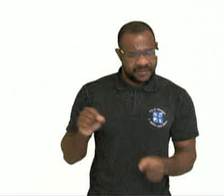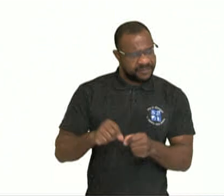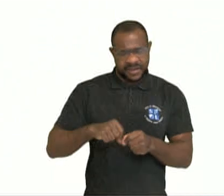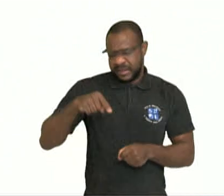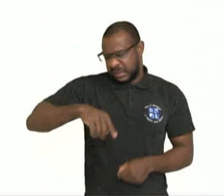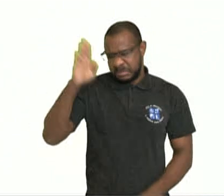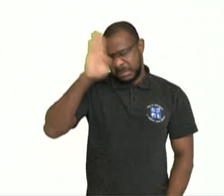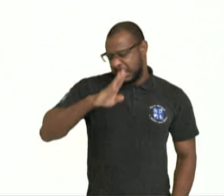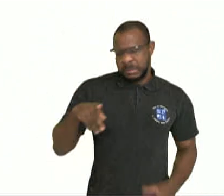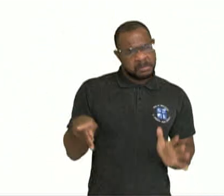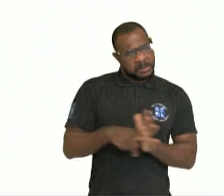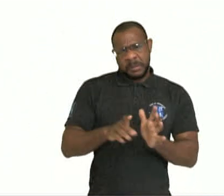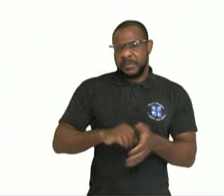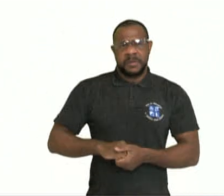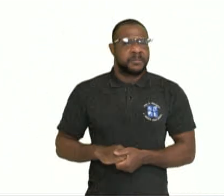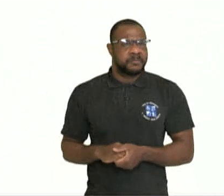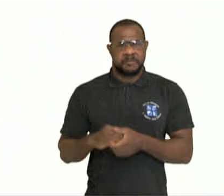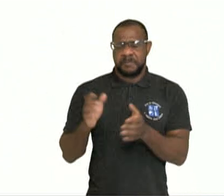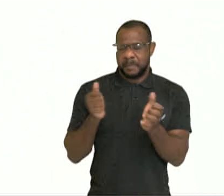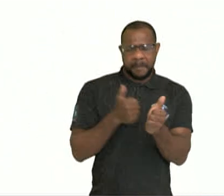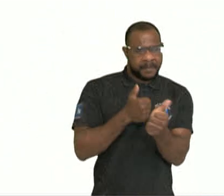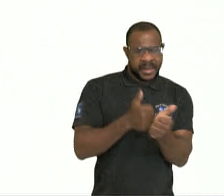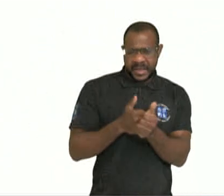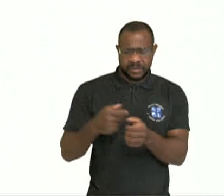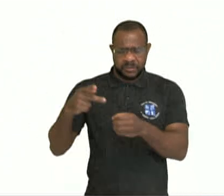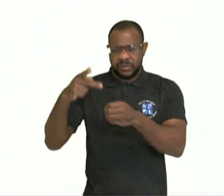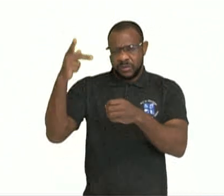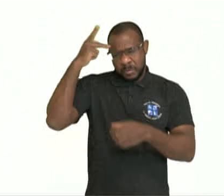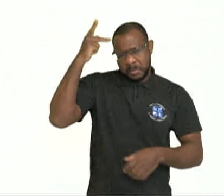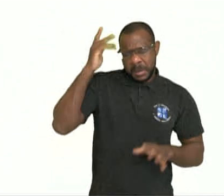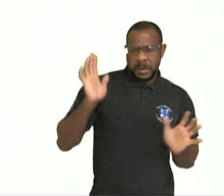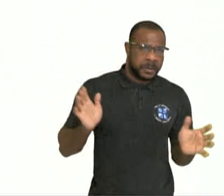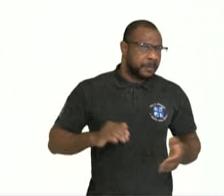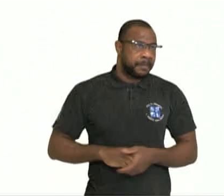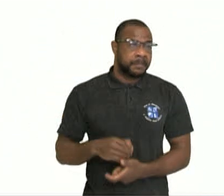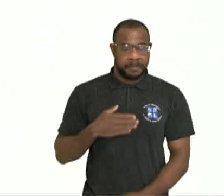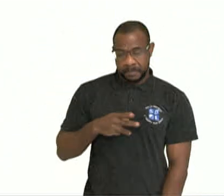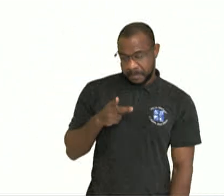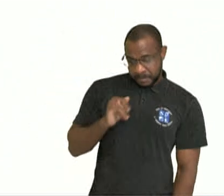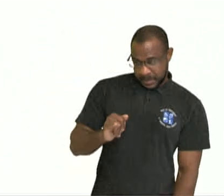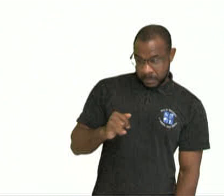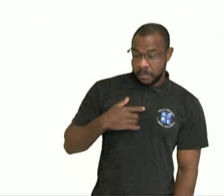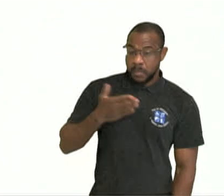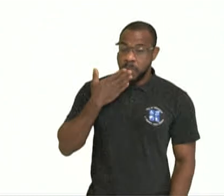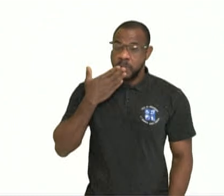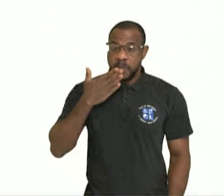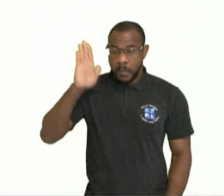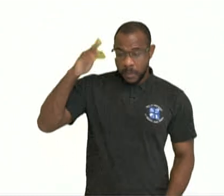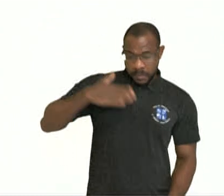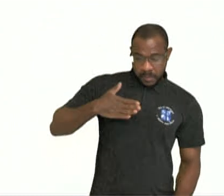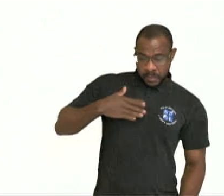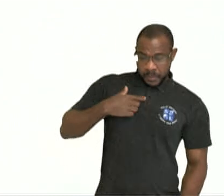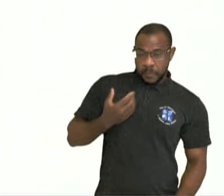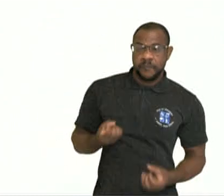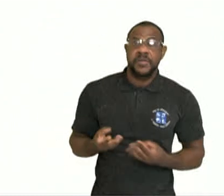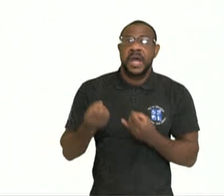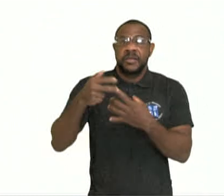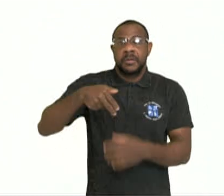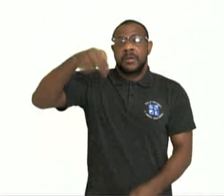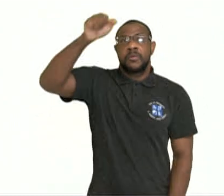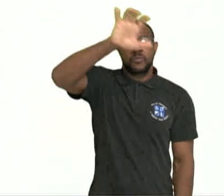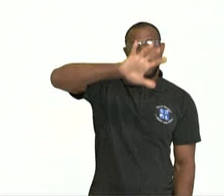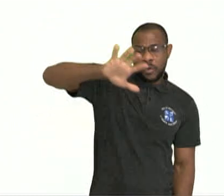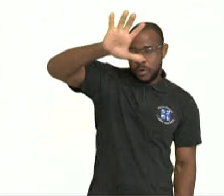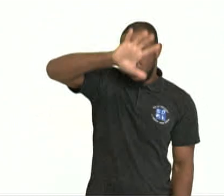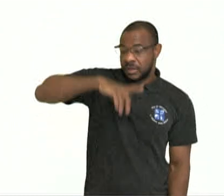aqui mesmo, em redor do estado de São Paulo. Meu pai tinha me prometido uma viagem para o norte,